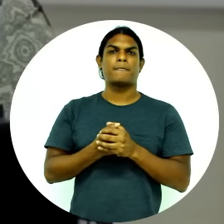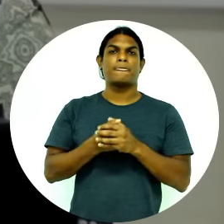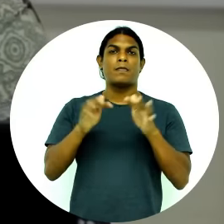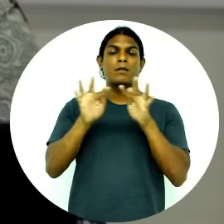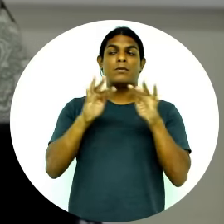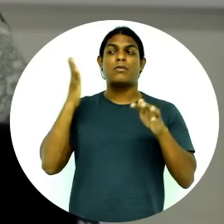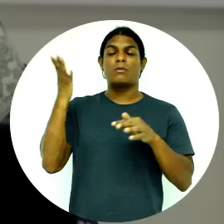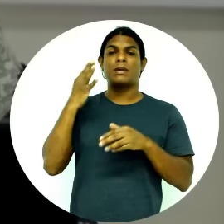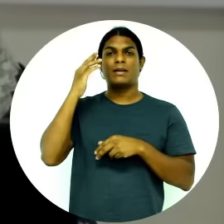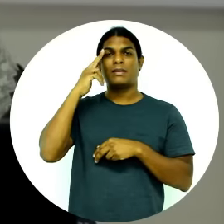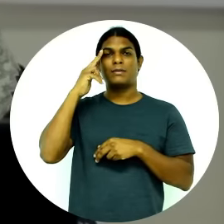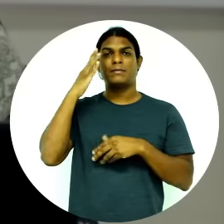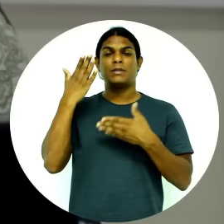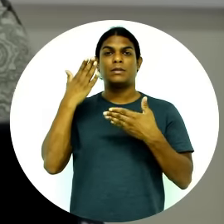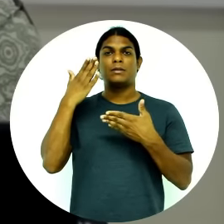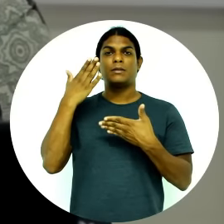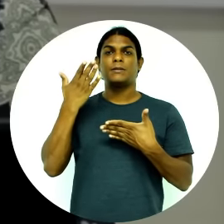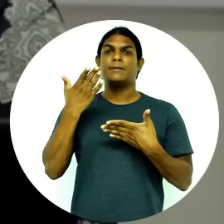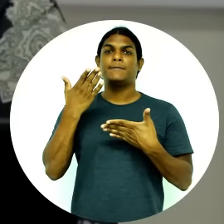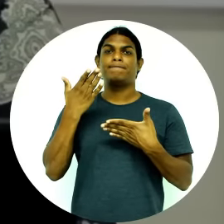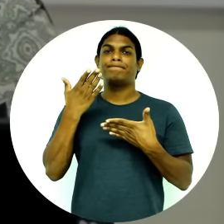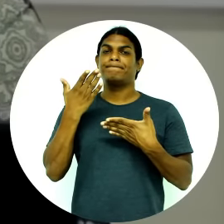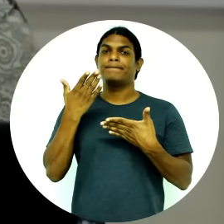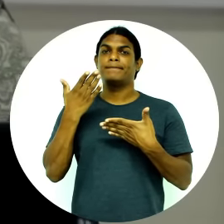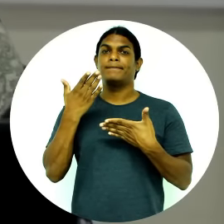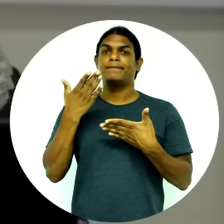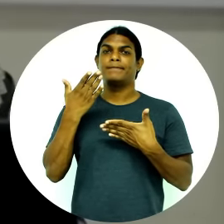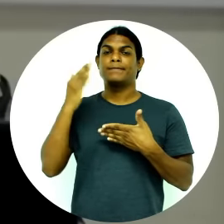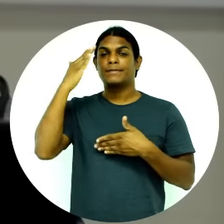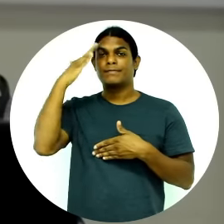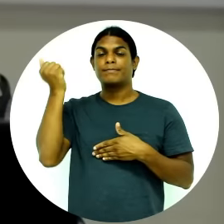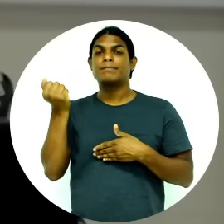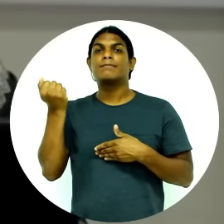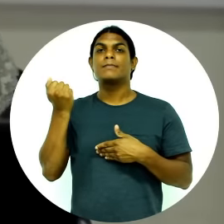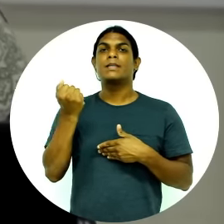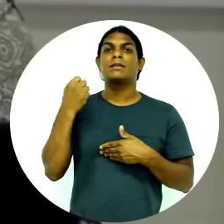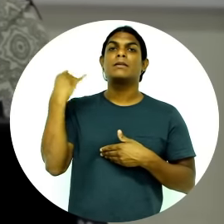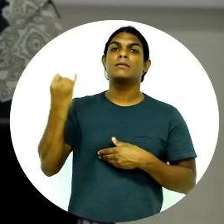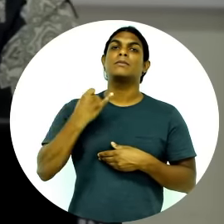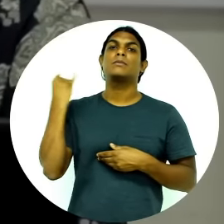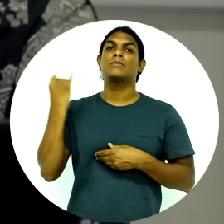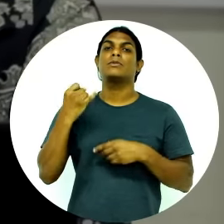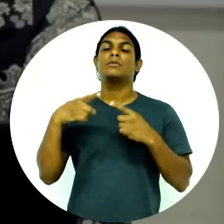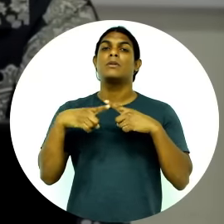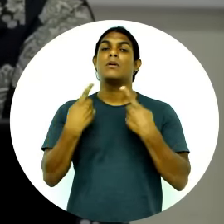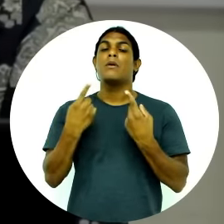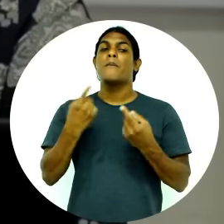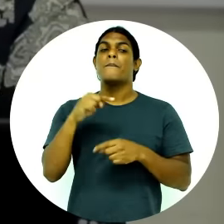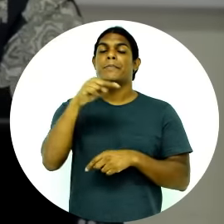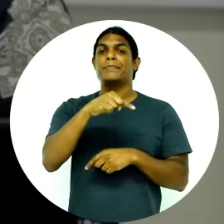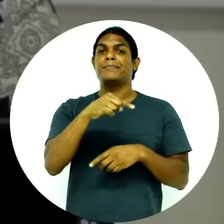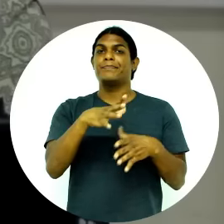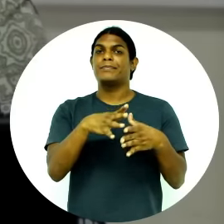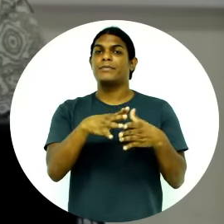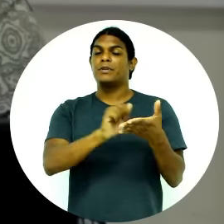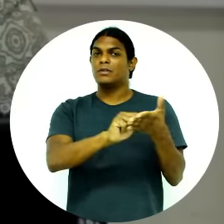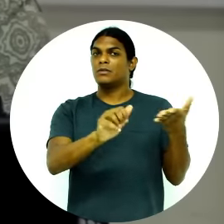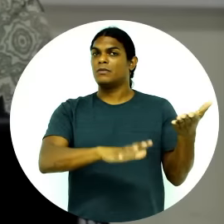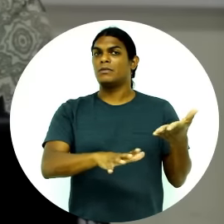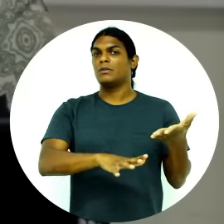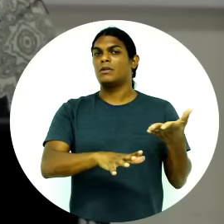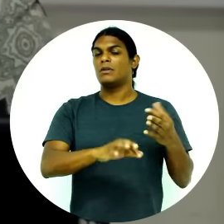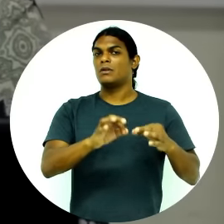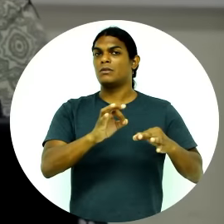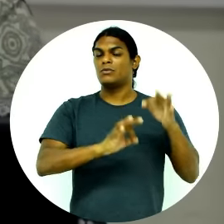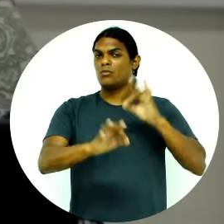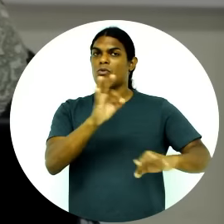Unilateralidade. Valorizar aspectos que apenas o avaliador julga importantes e não necessariamente a necessidade da função. Um